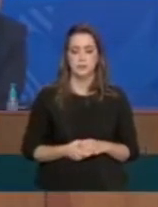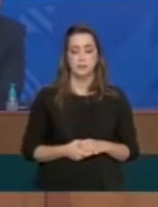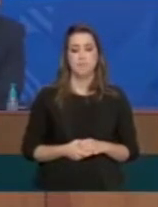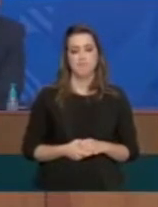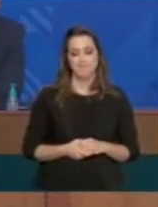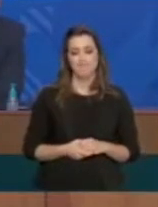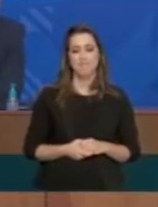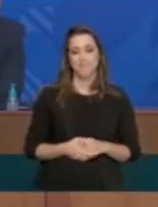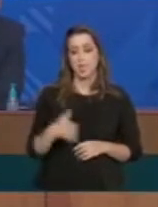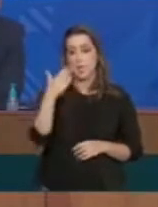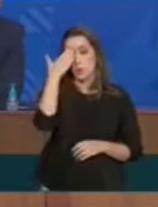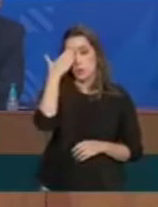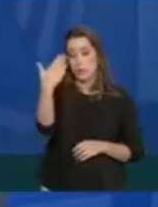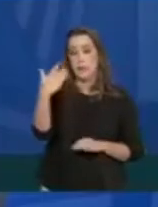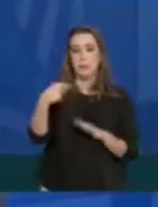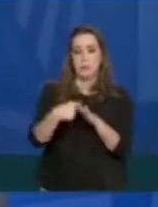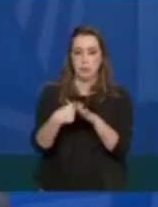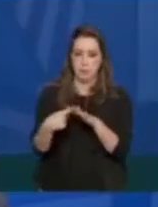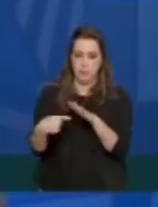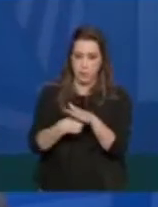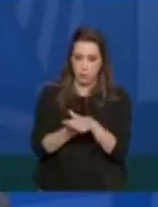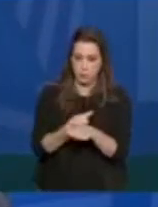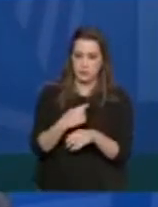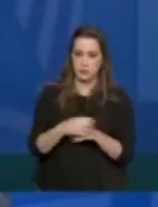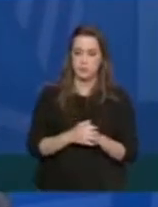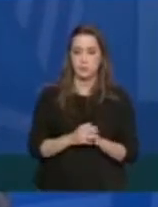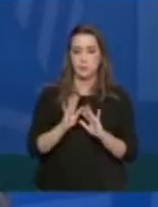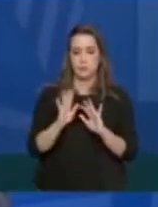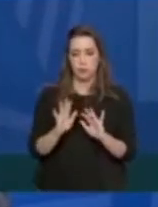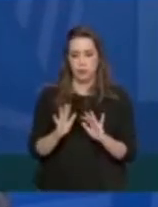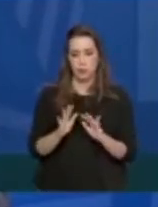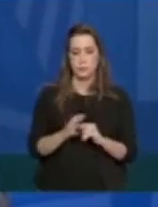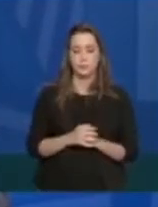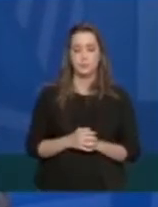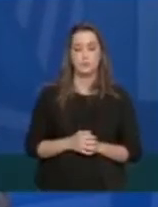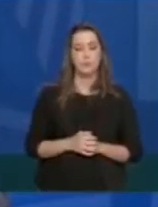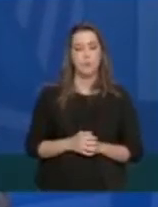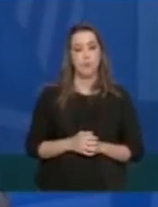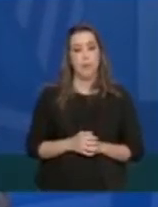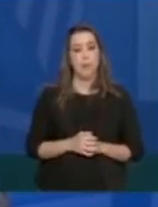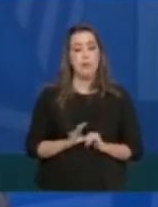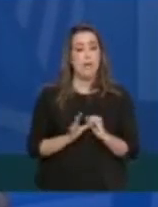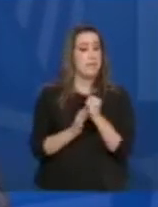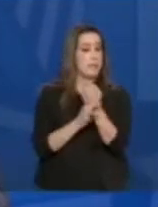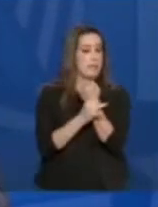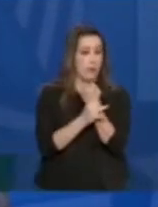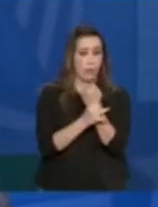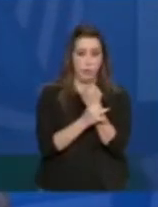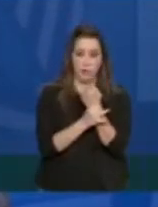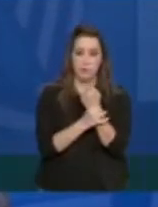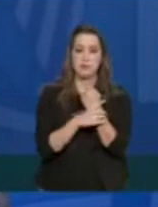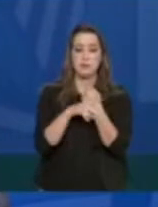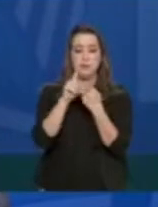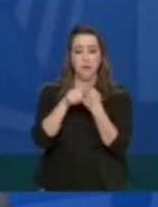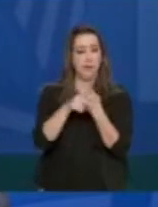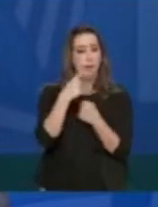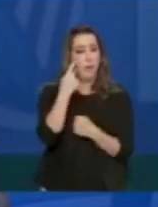Fábio, obrigado pela pergunta. Veja, a segurança pública é uma